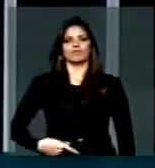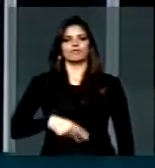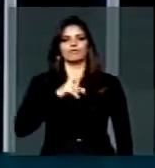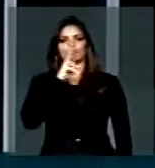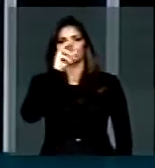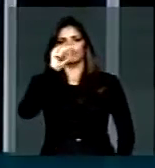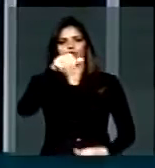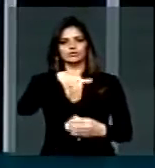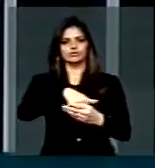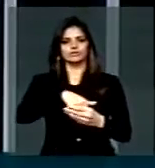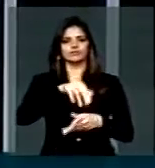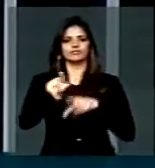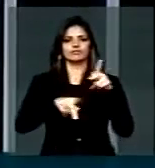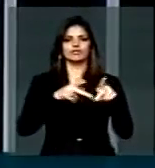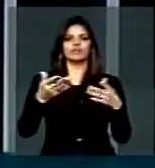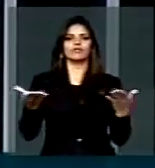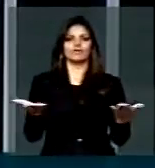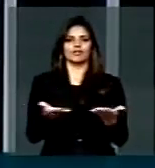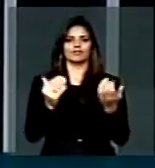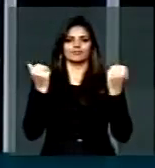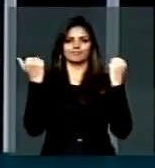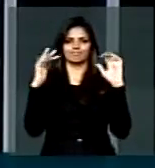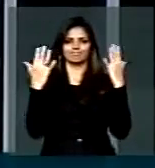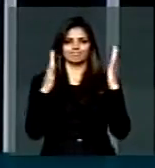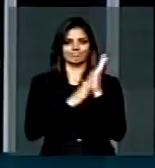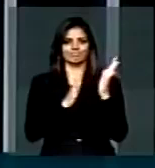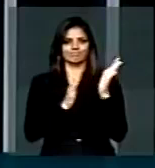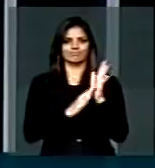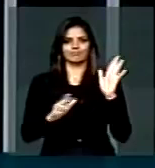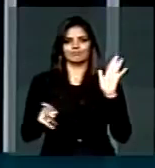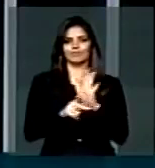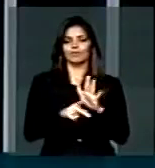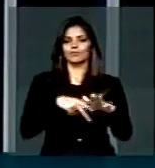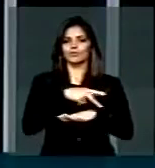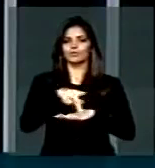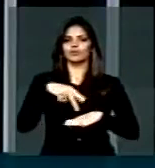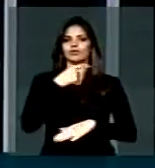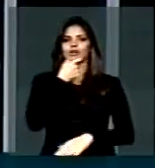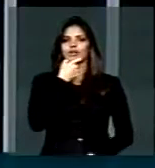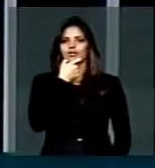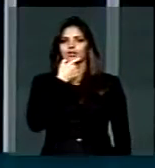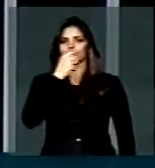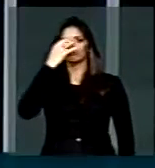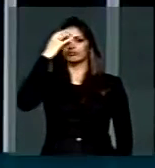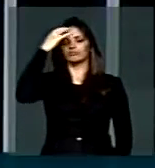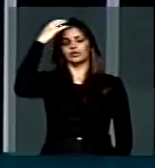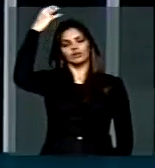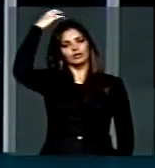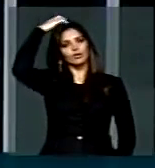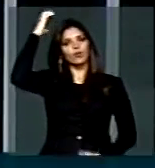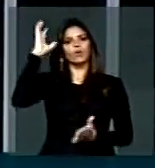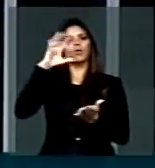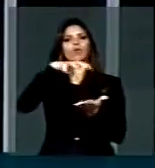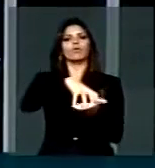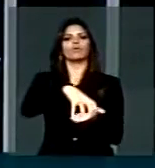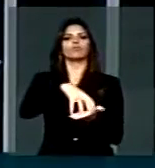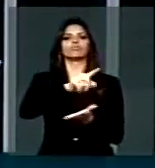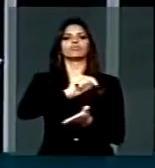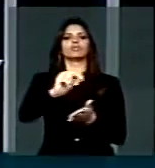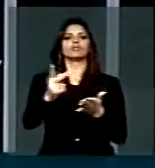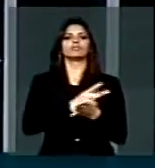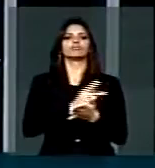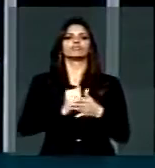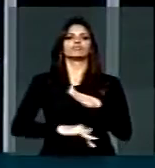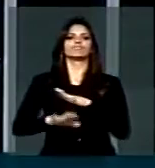do voto e agora é aplaudido pela própria Inglaterra, a potência colonial que no passado submeteu